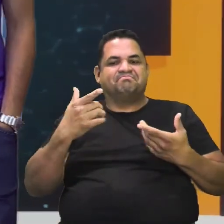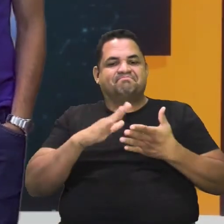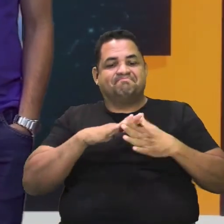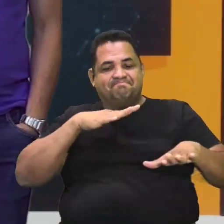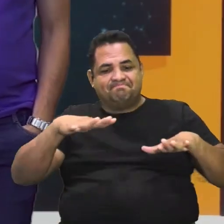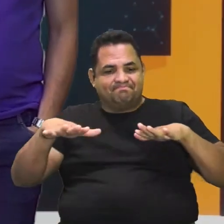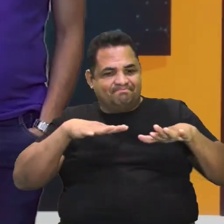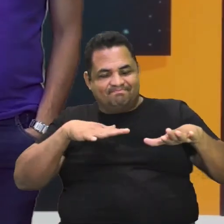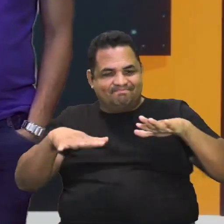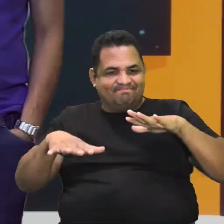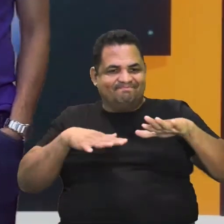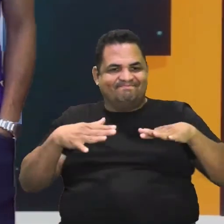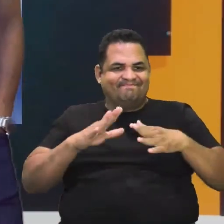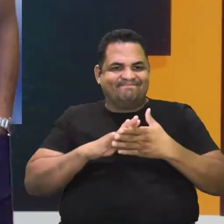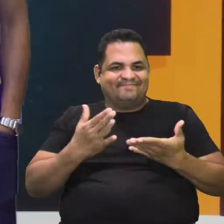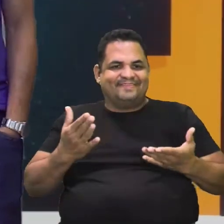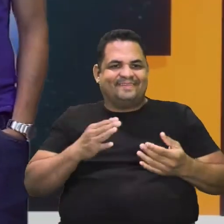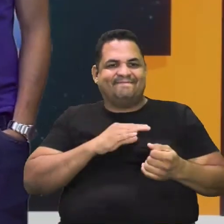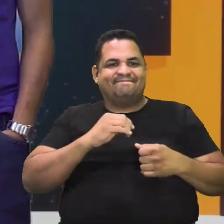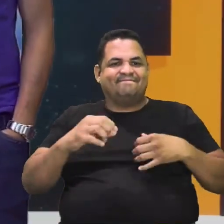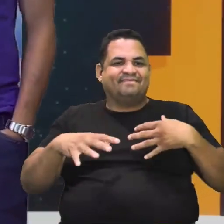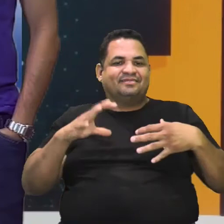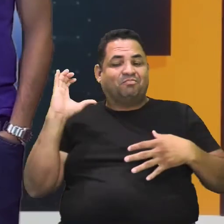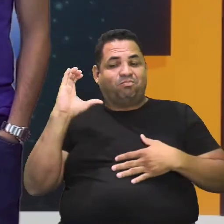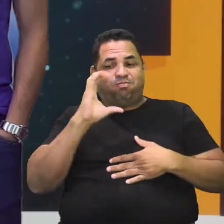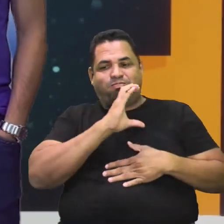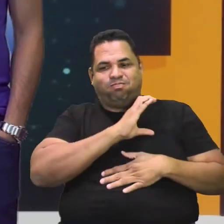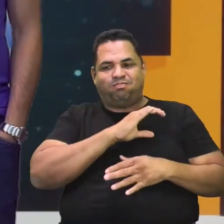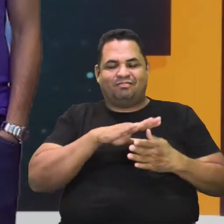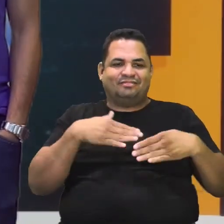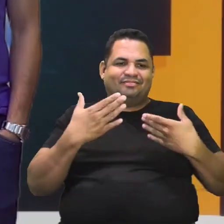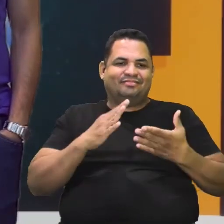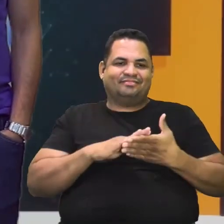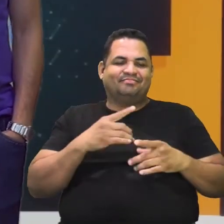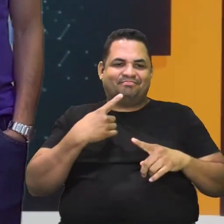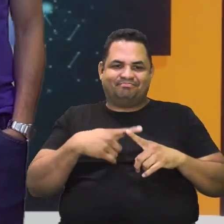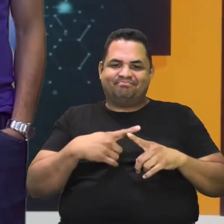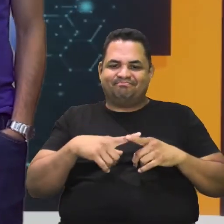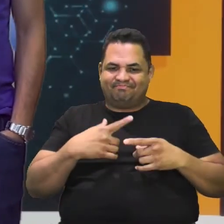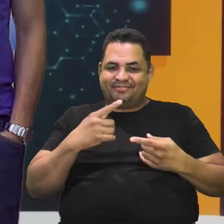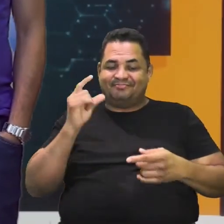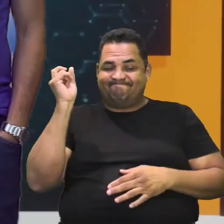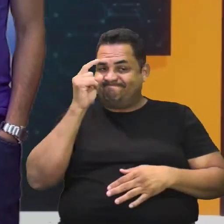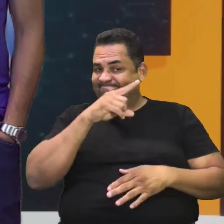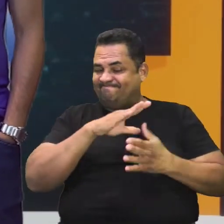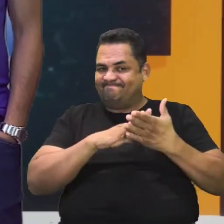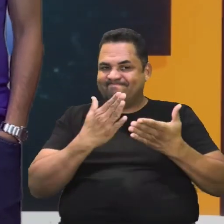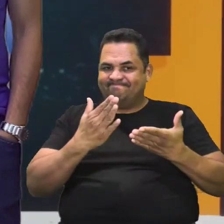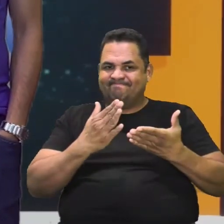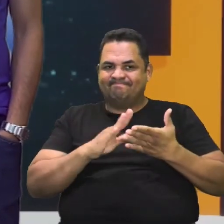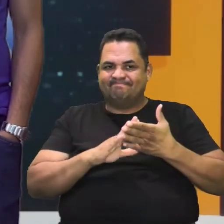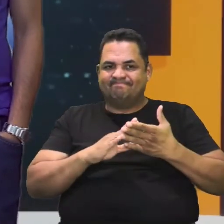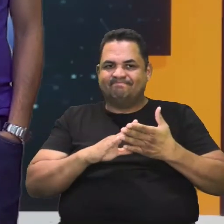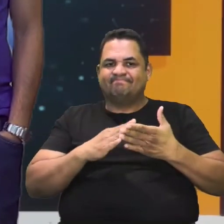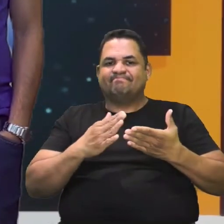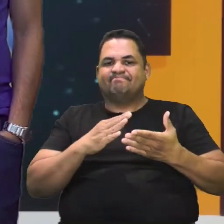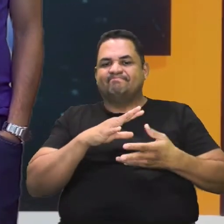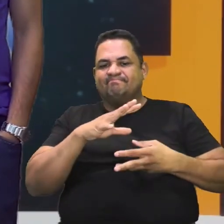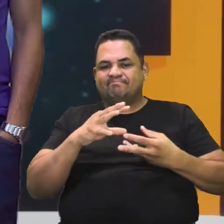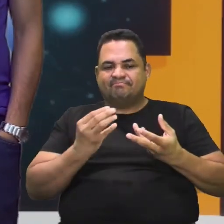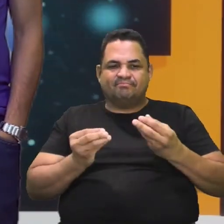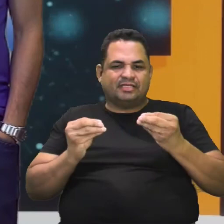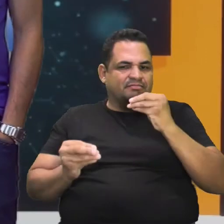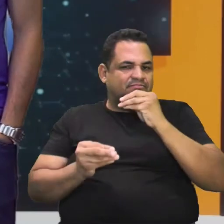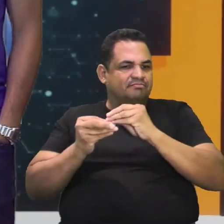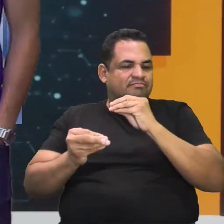que movimentar aí as turbinas, porque o bicho pega, tá? Agora essa parte aí é mais incrementada